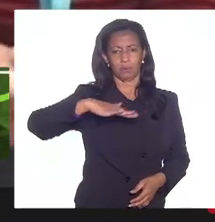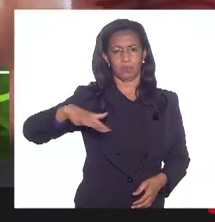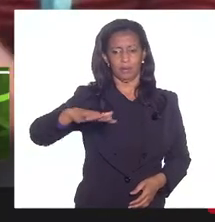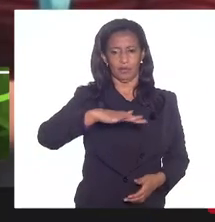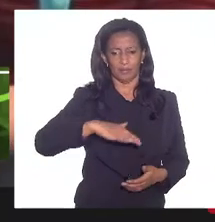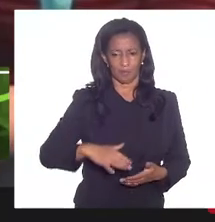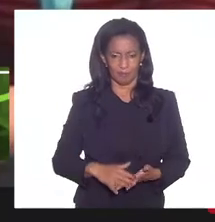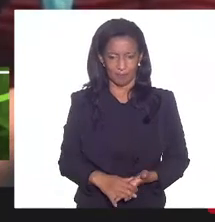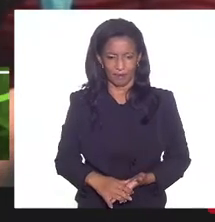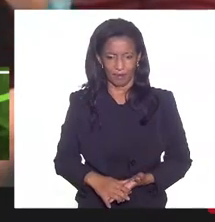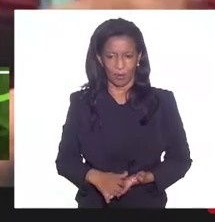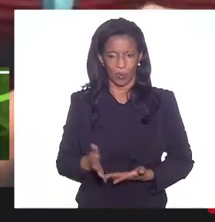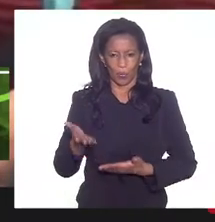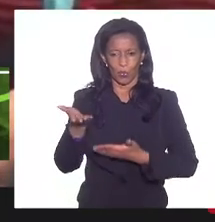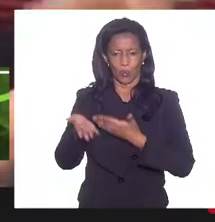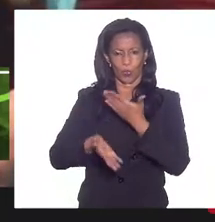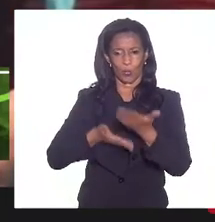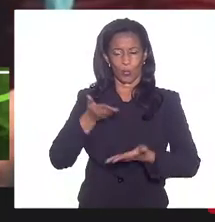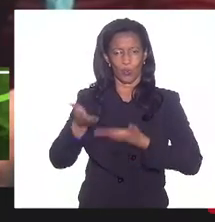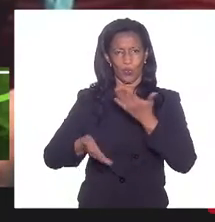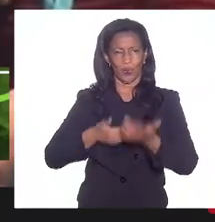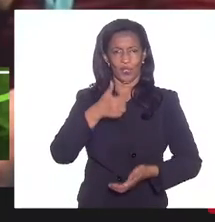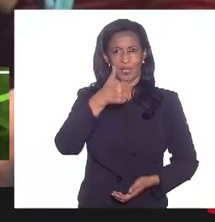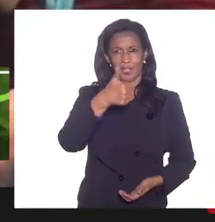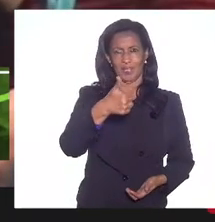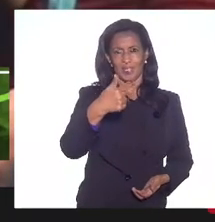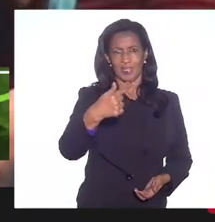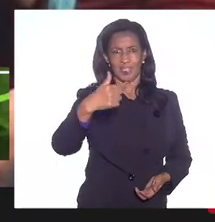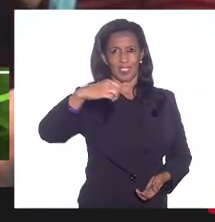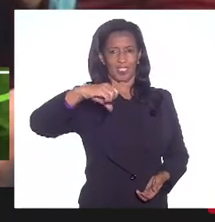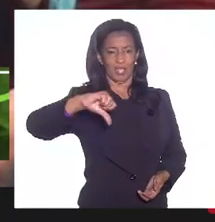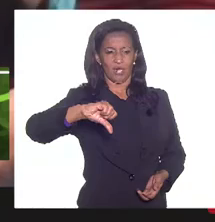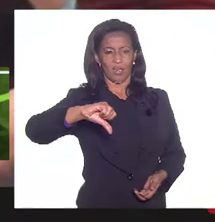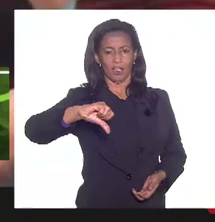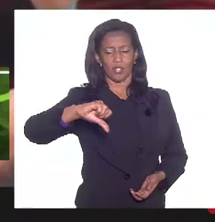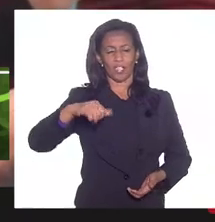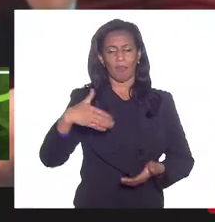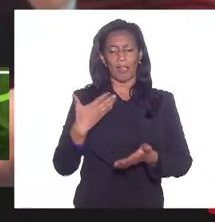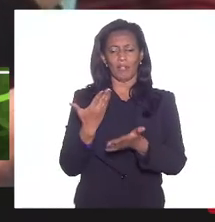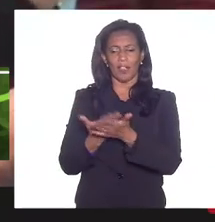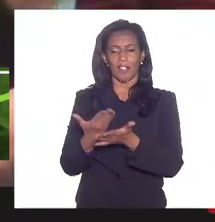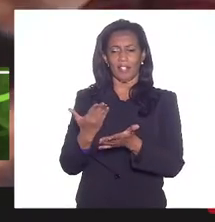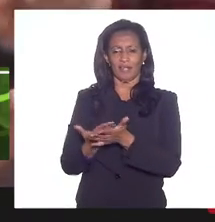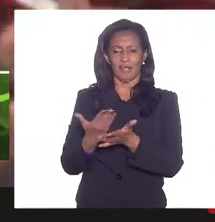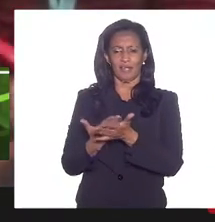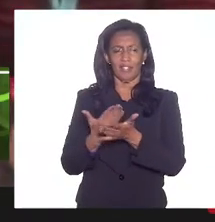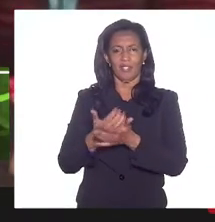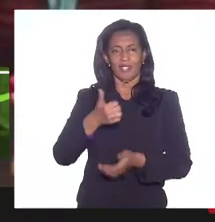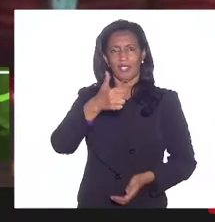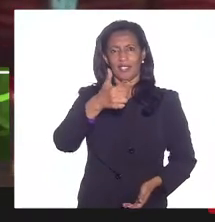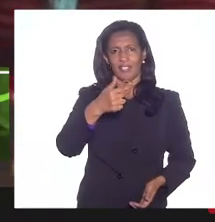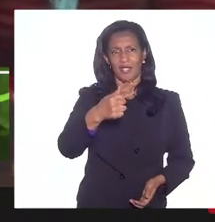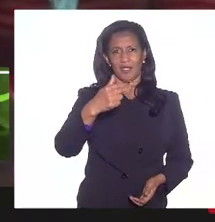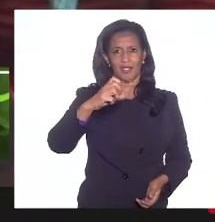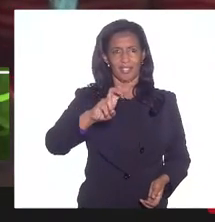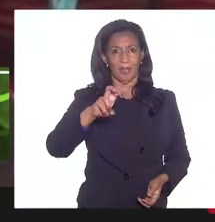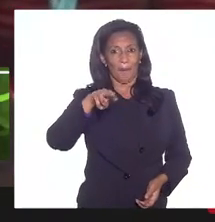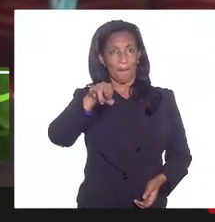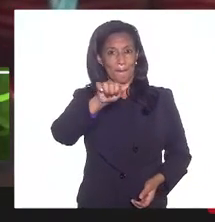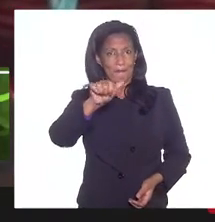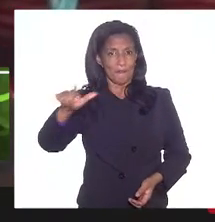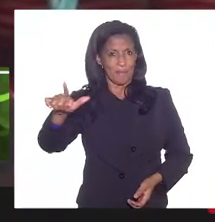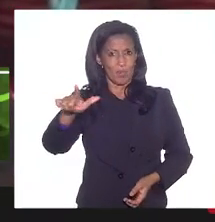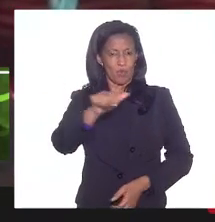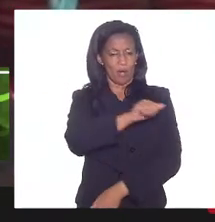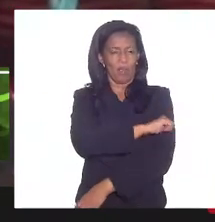179 escolas 75 mil alunos sabe exatamente